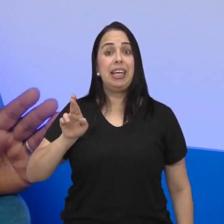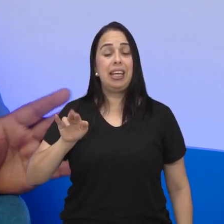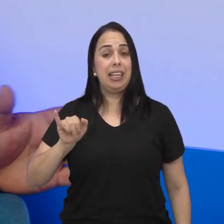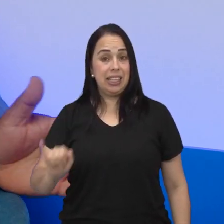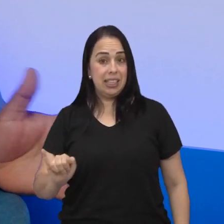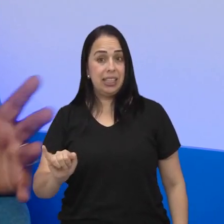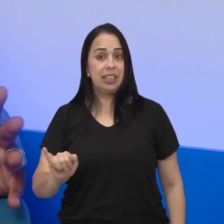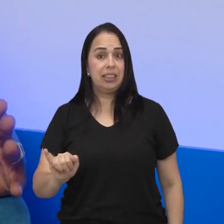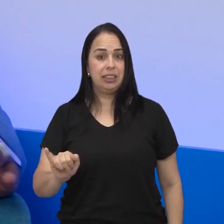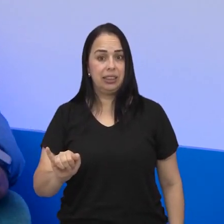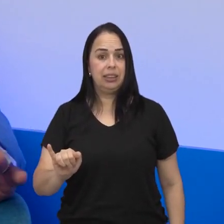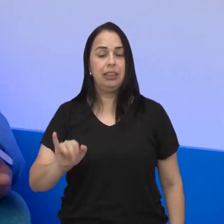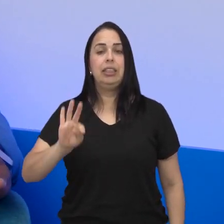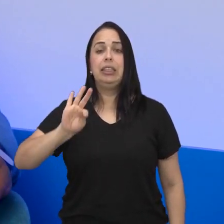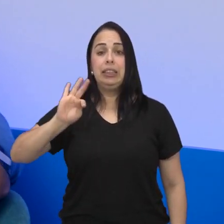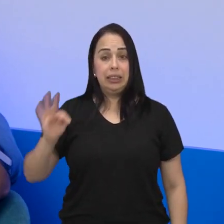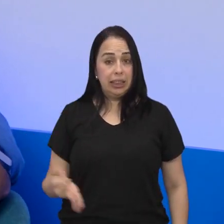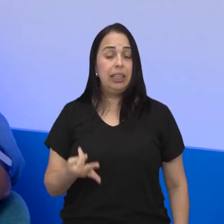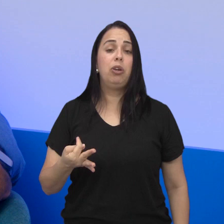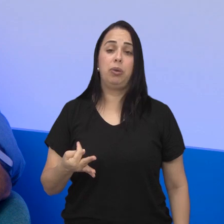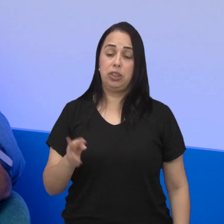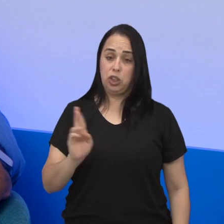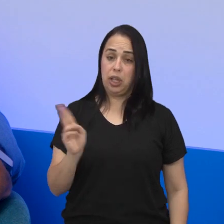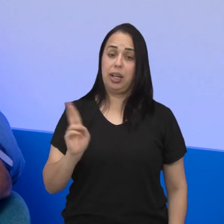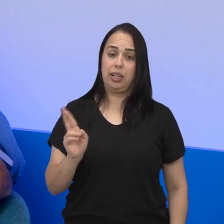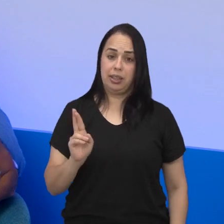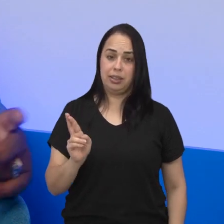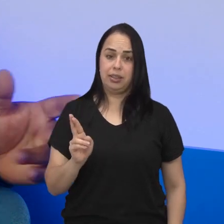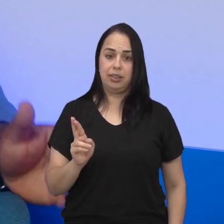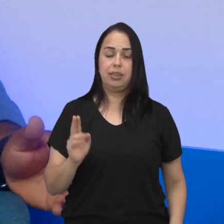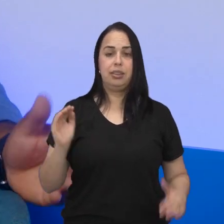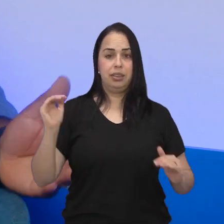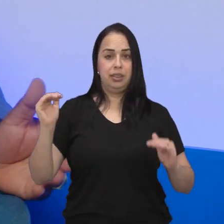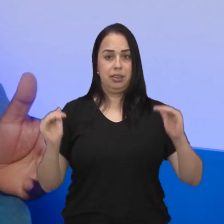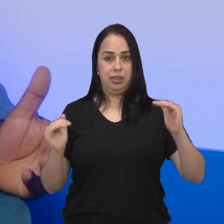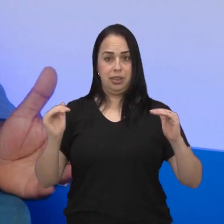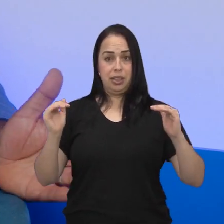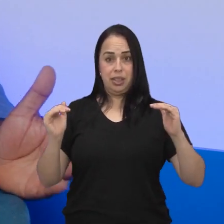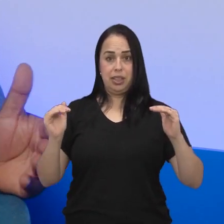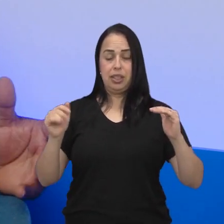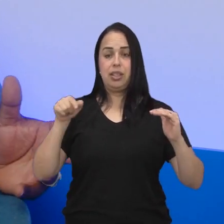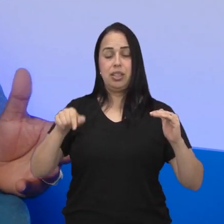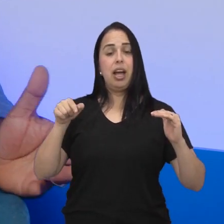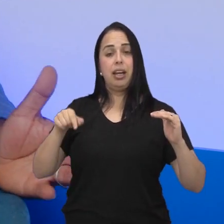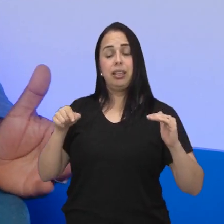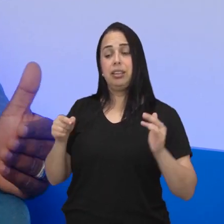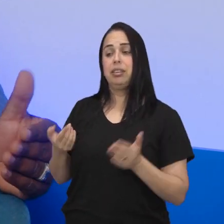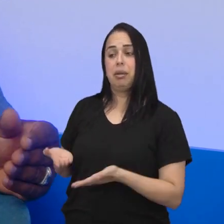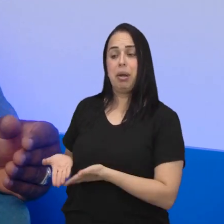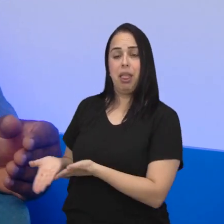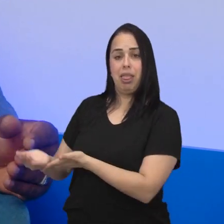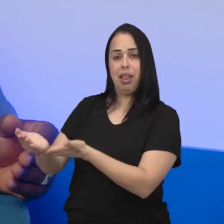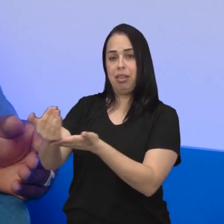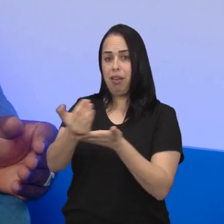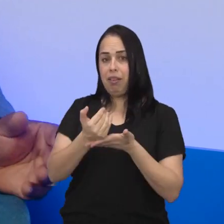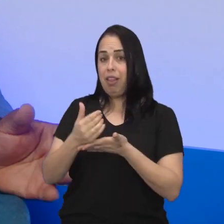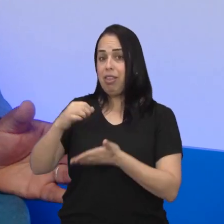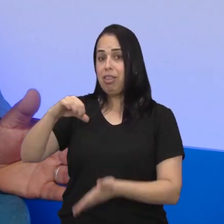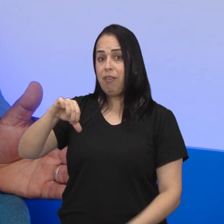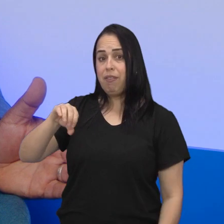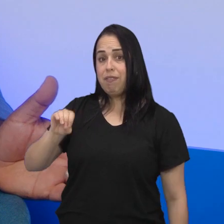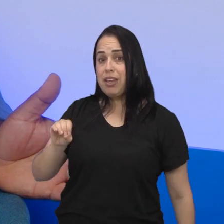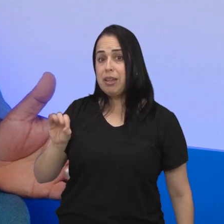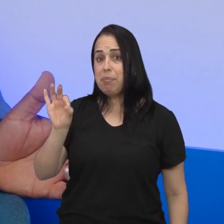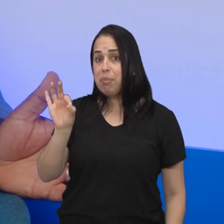dívida interna e externa, 6,5 trilhões, né? E o nosso PIB, né, que é o nosso Produto Interno Bruto, está